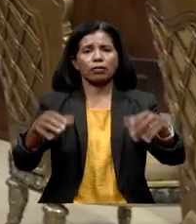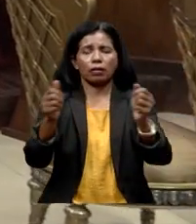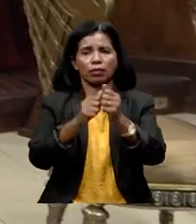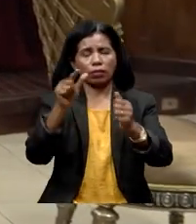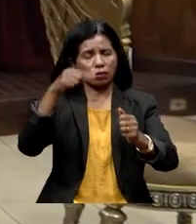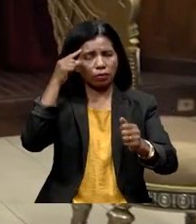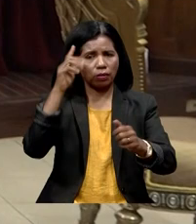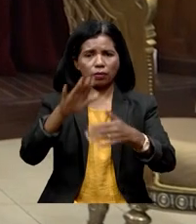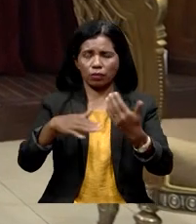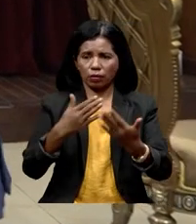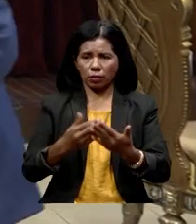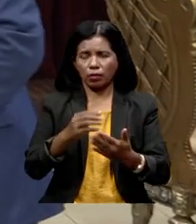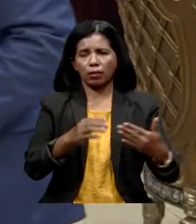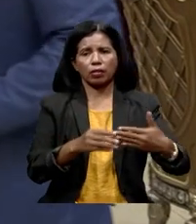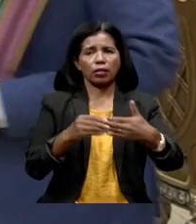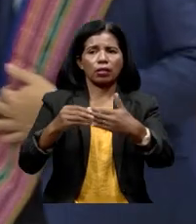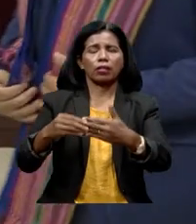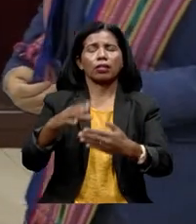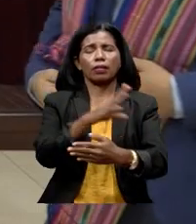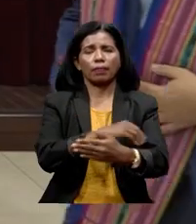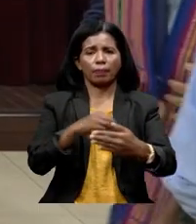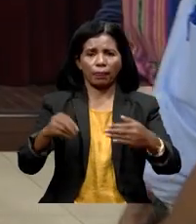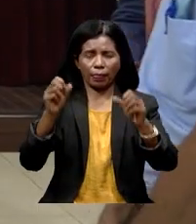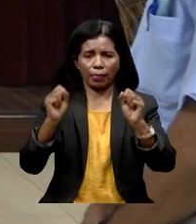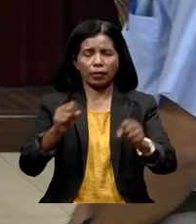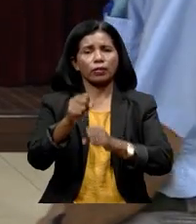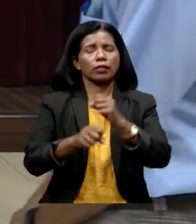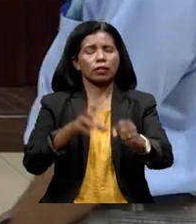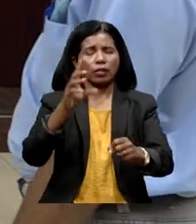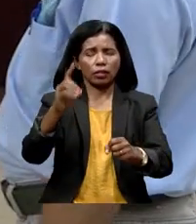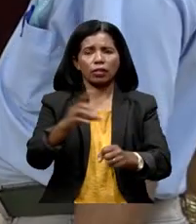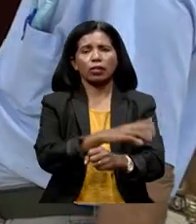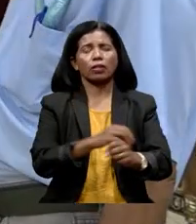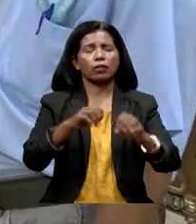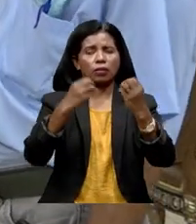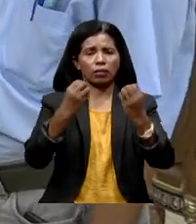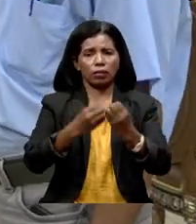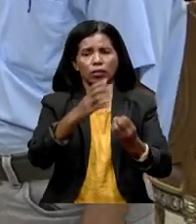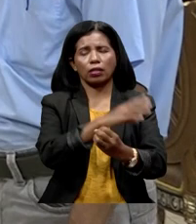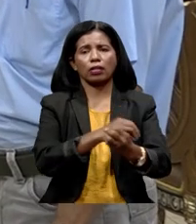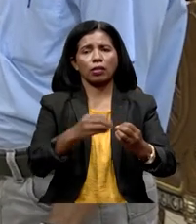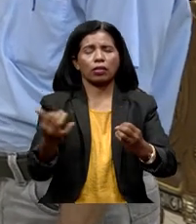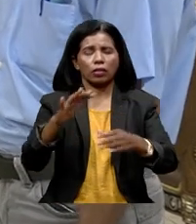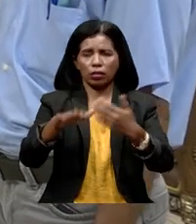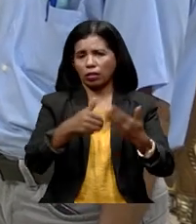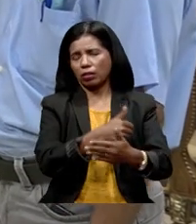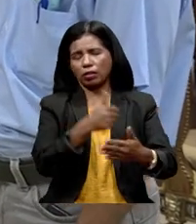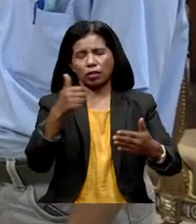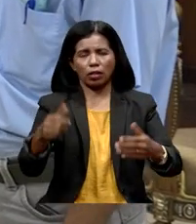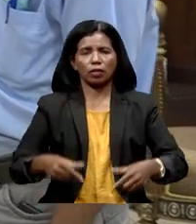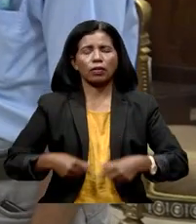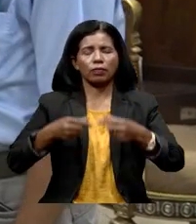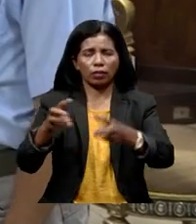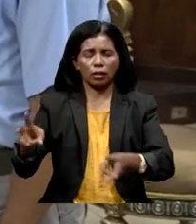governo local Sira, organização comunitária Sira, sociedade civil, organização não governamental Sira Seluk,